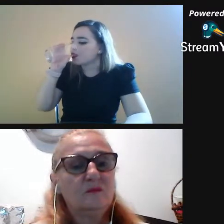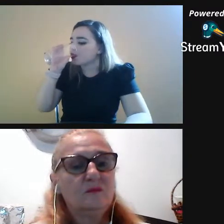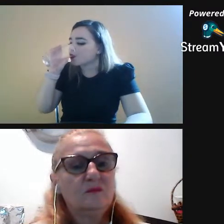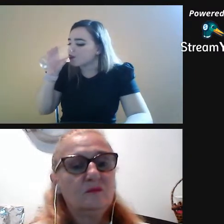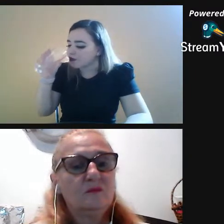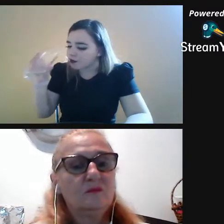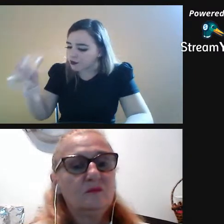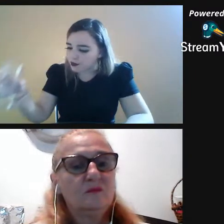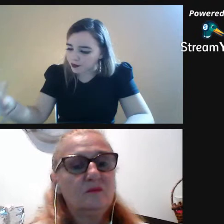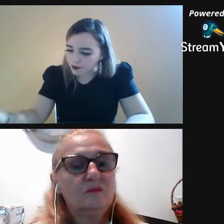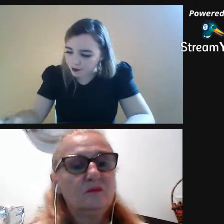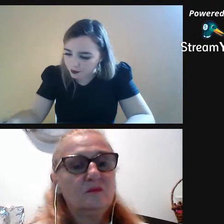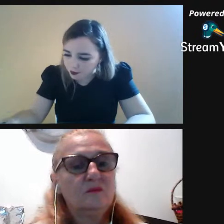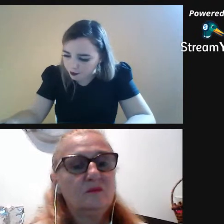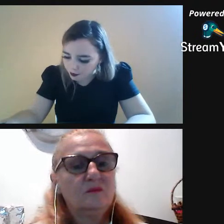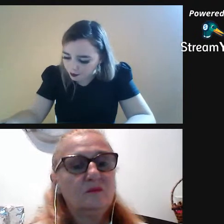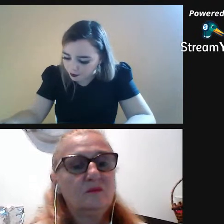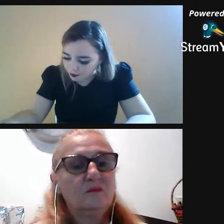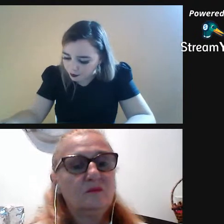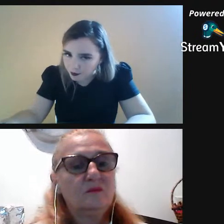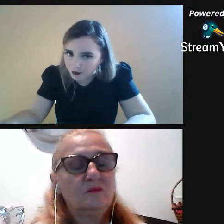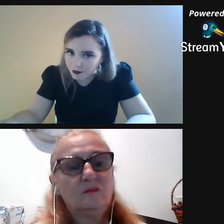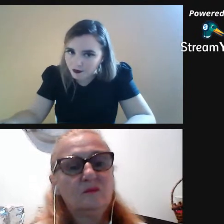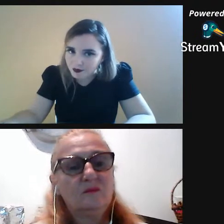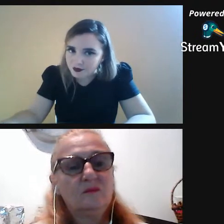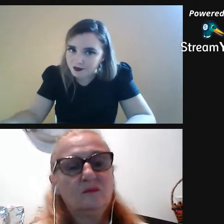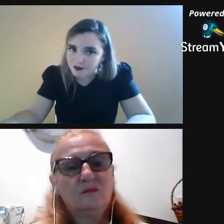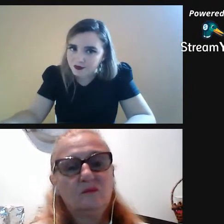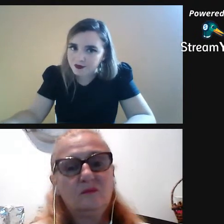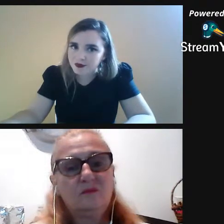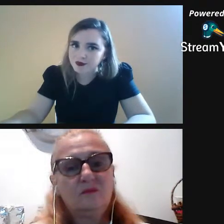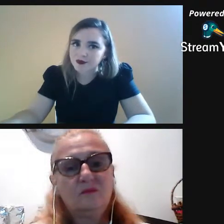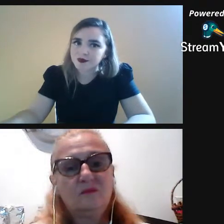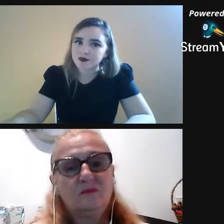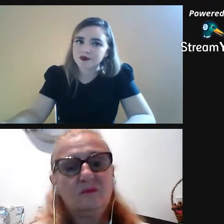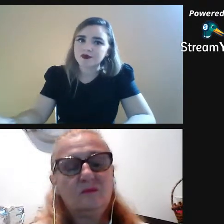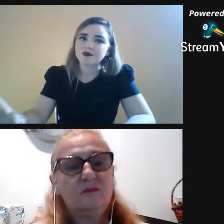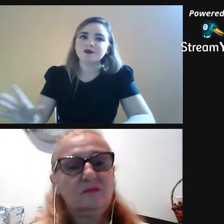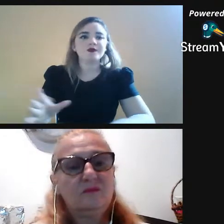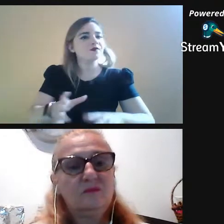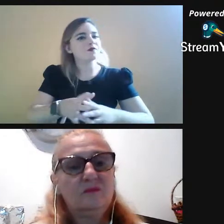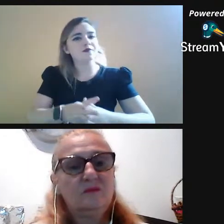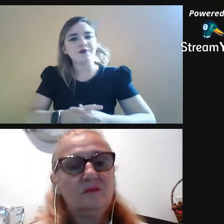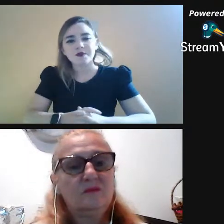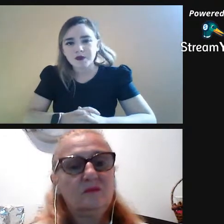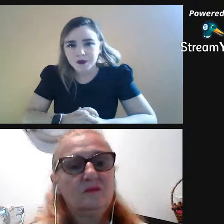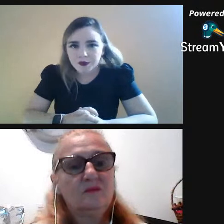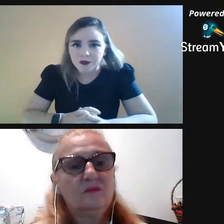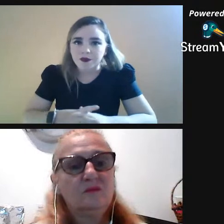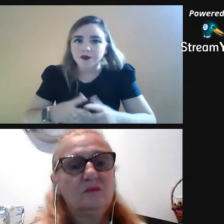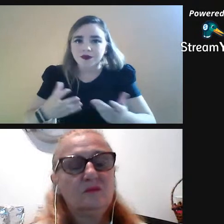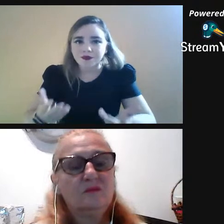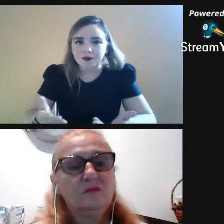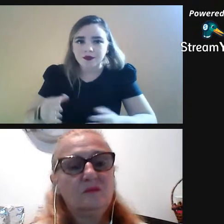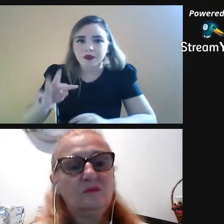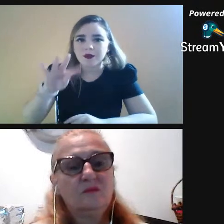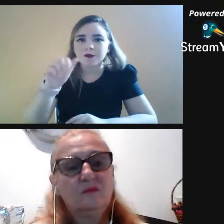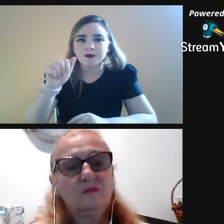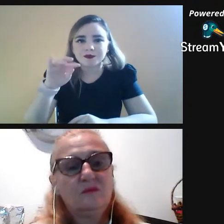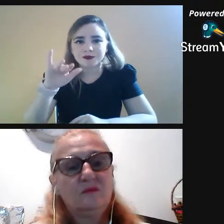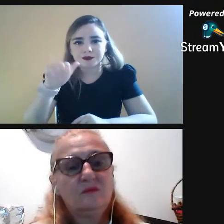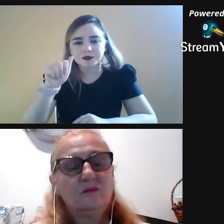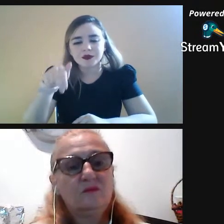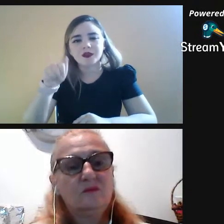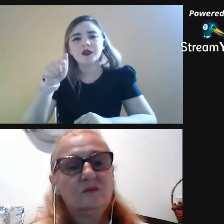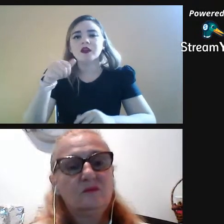Já vamos passar um pouco para ele depois para isso, né? Sim. Então, Tatiana, você deu dicas